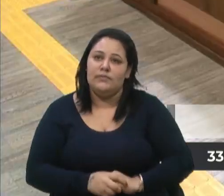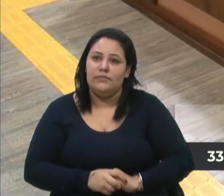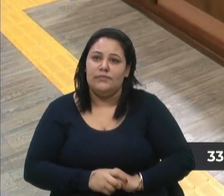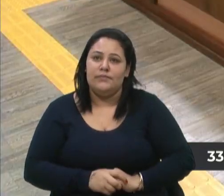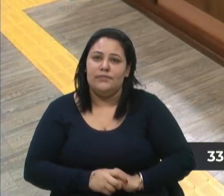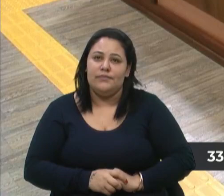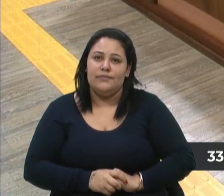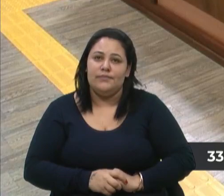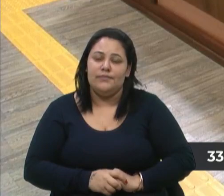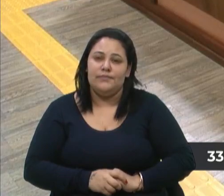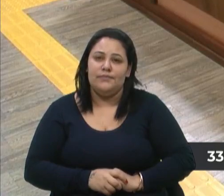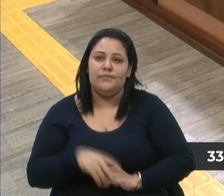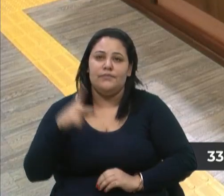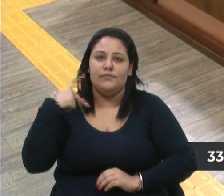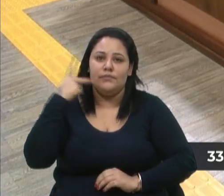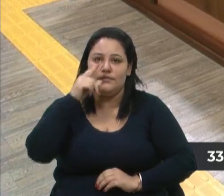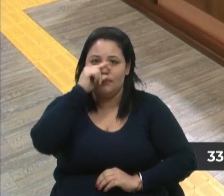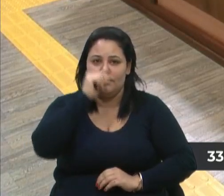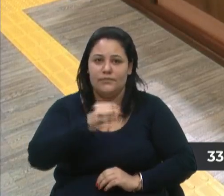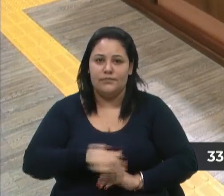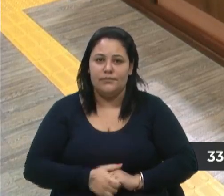Fantinel.